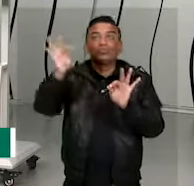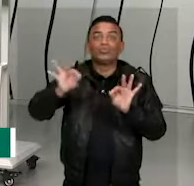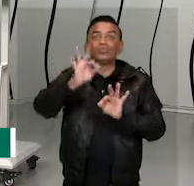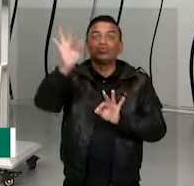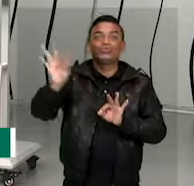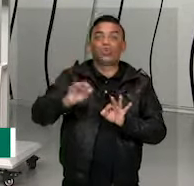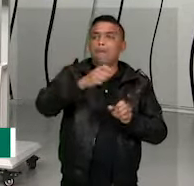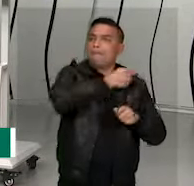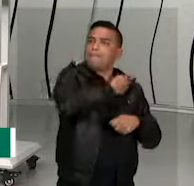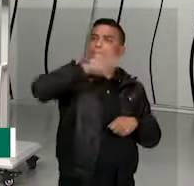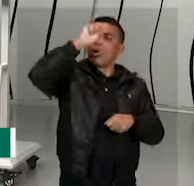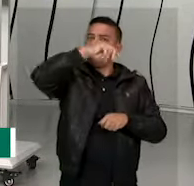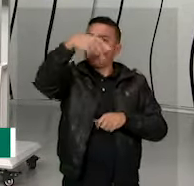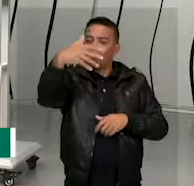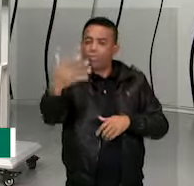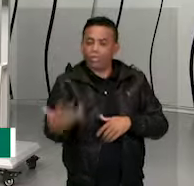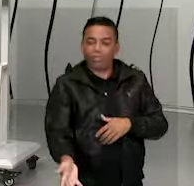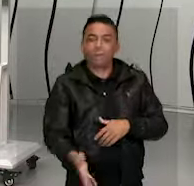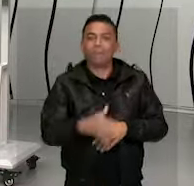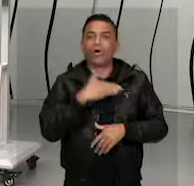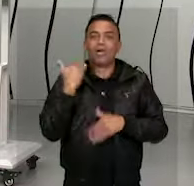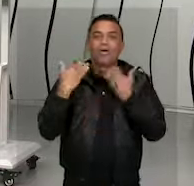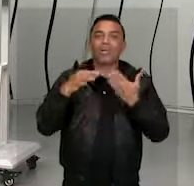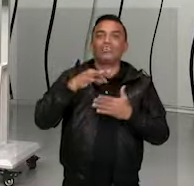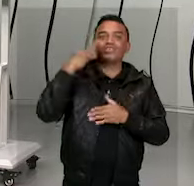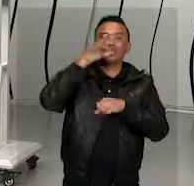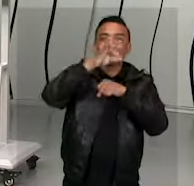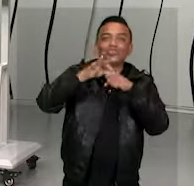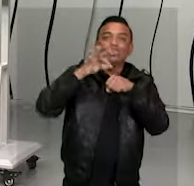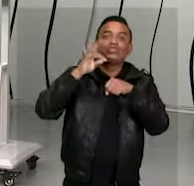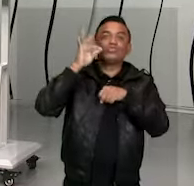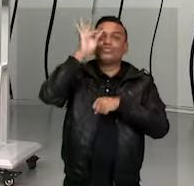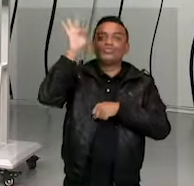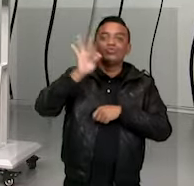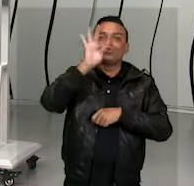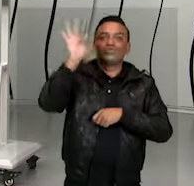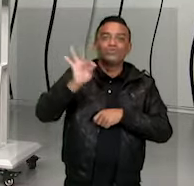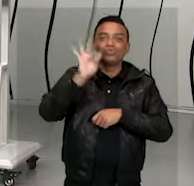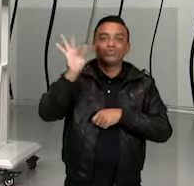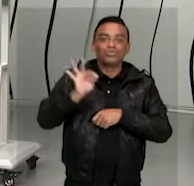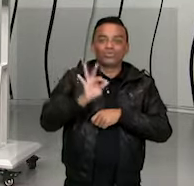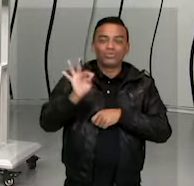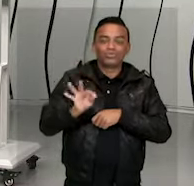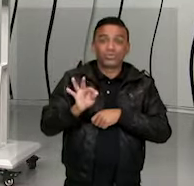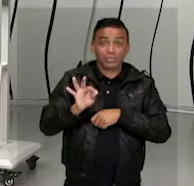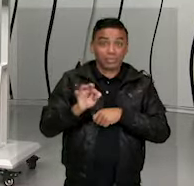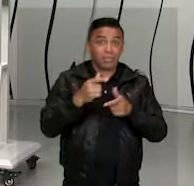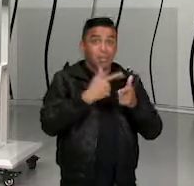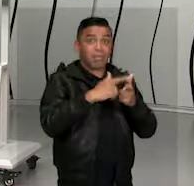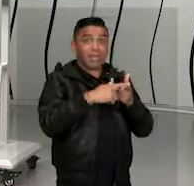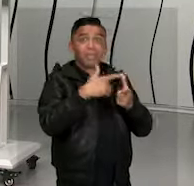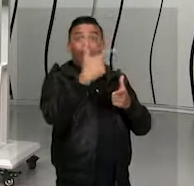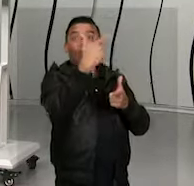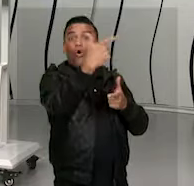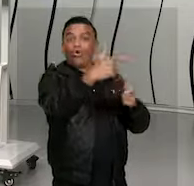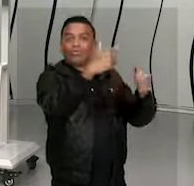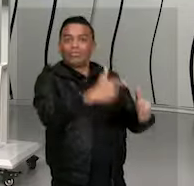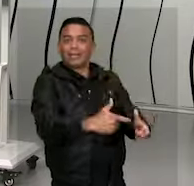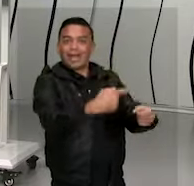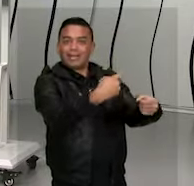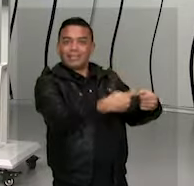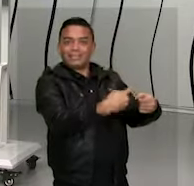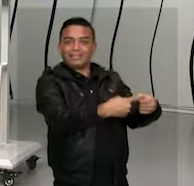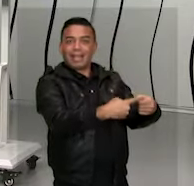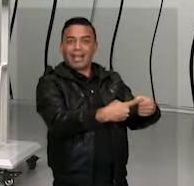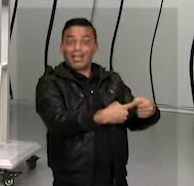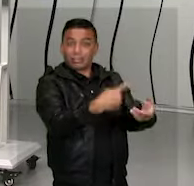Mas ele foi muito astuto para acabar com o problema que estava na outra aldeia. E ele estava sendo